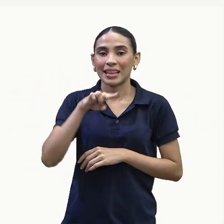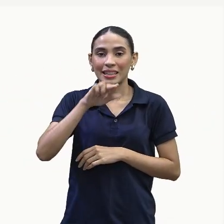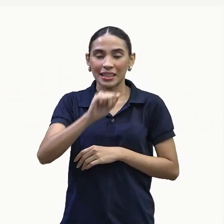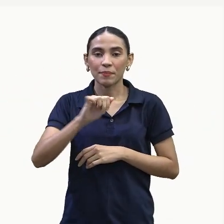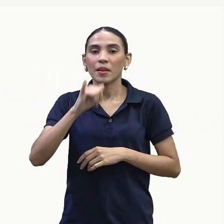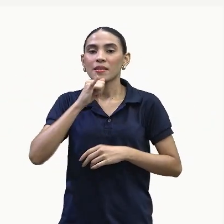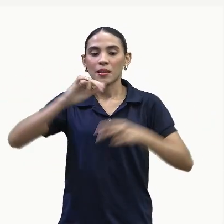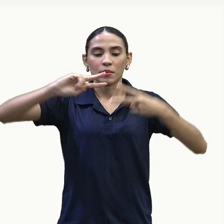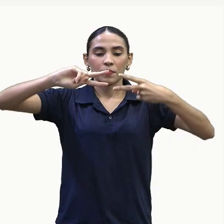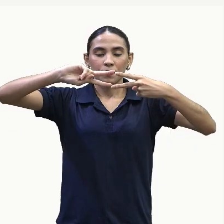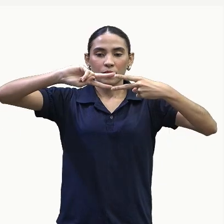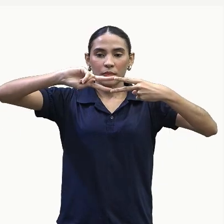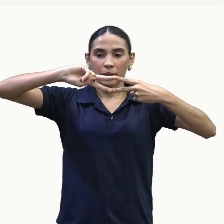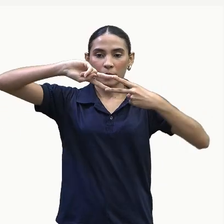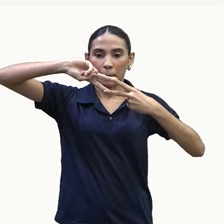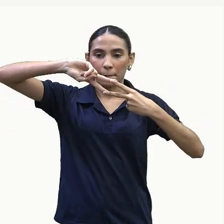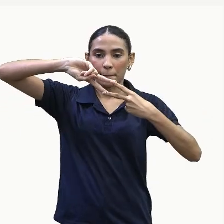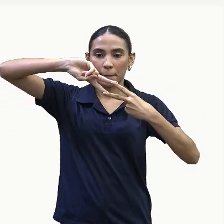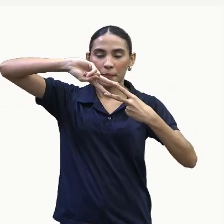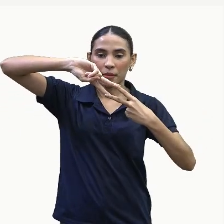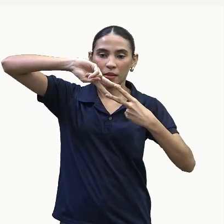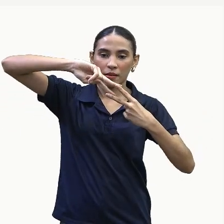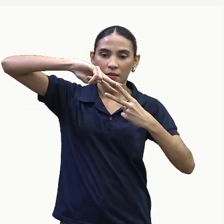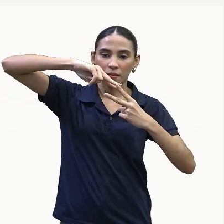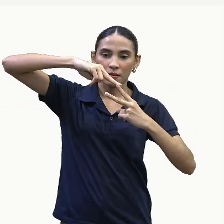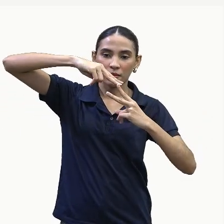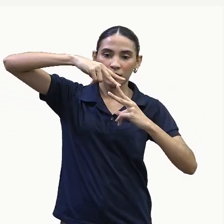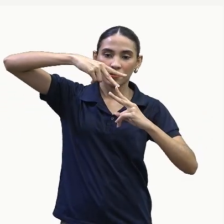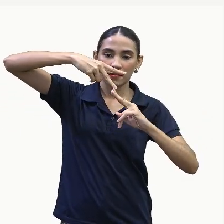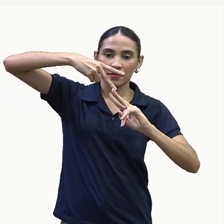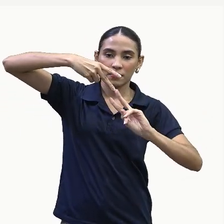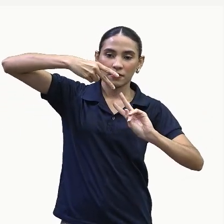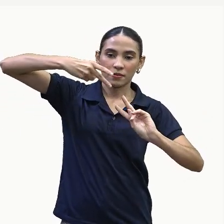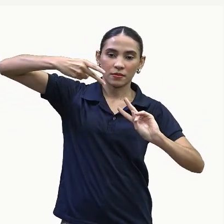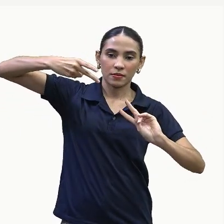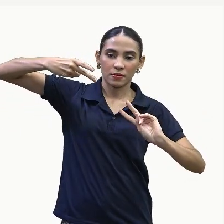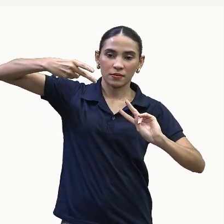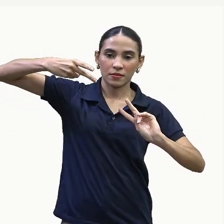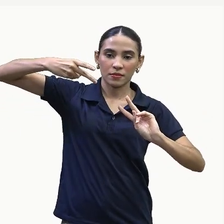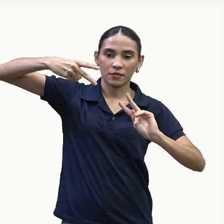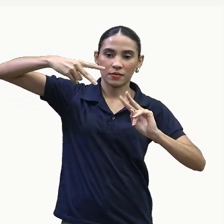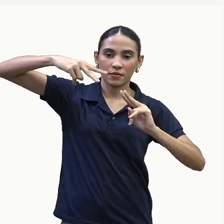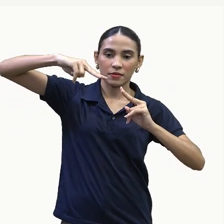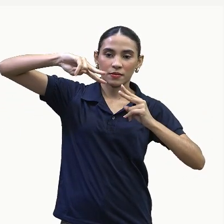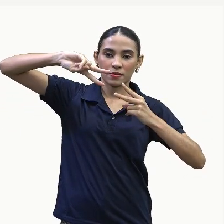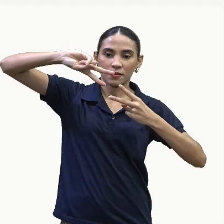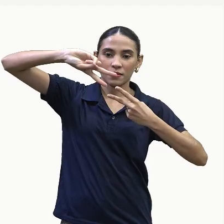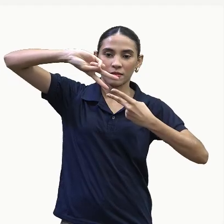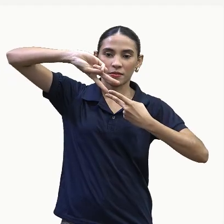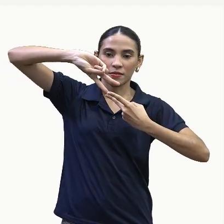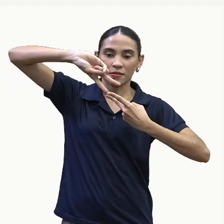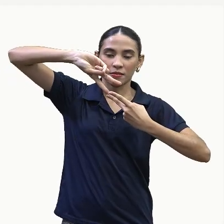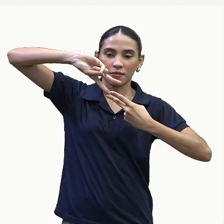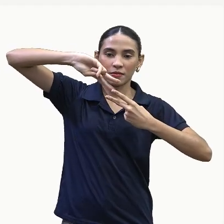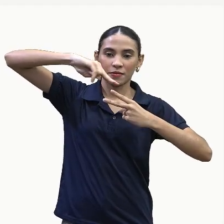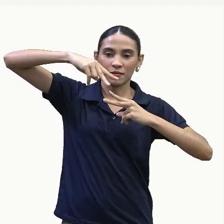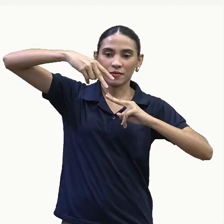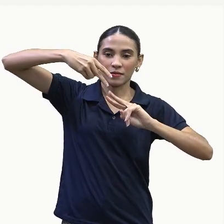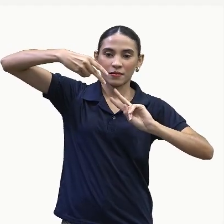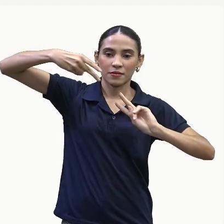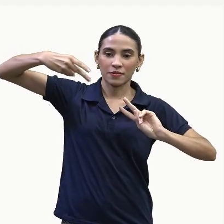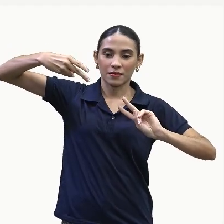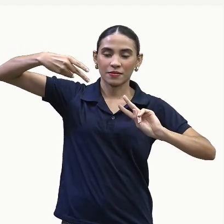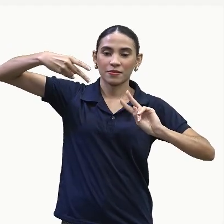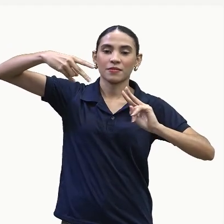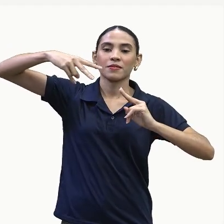essa dupla fita aqui, ó, que está aqui, né, ele tem que se desenrolar para